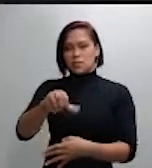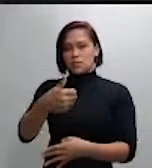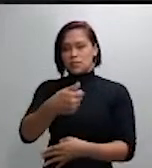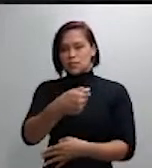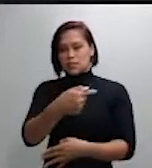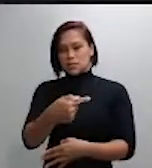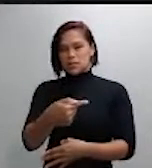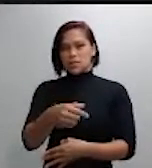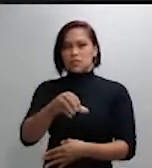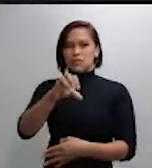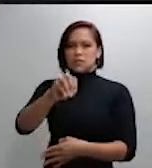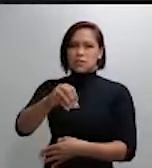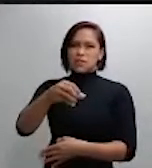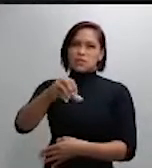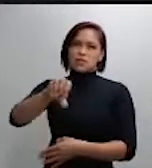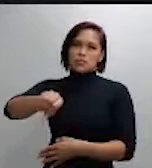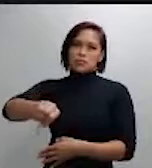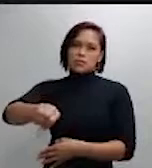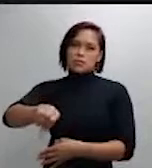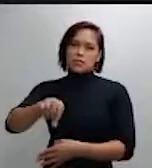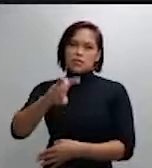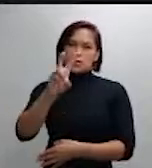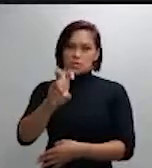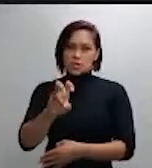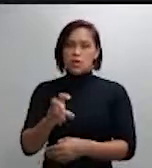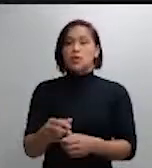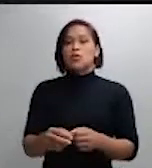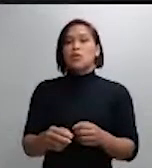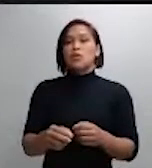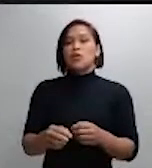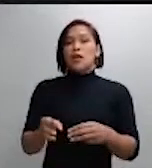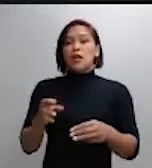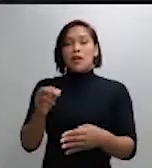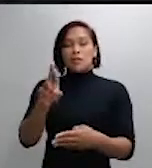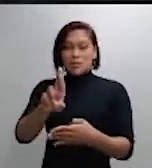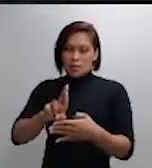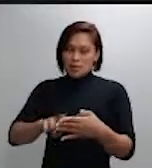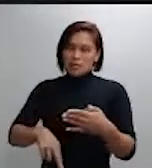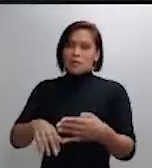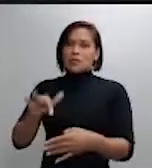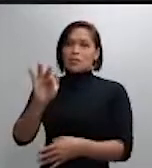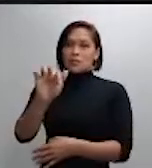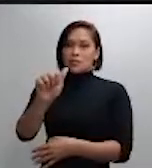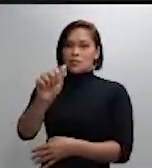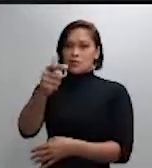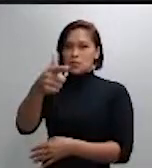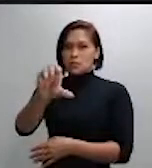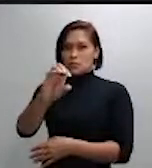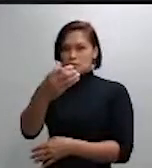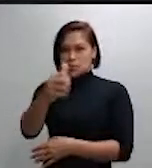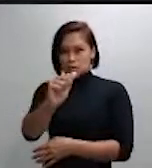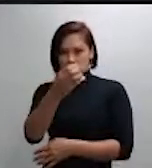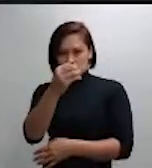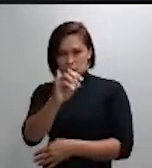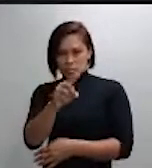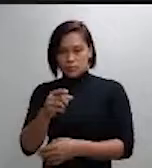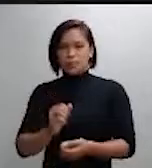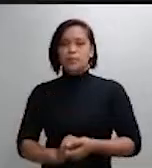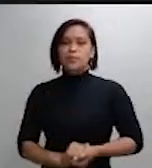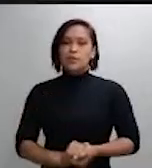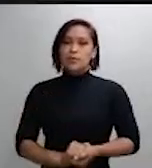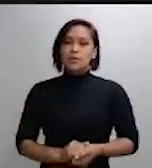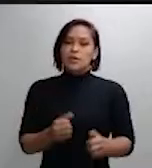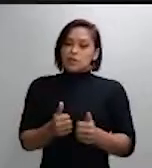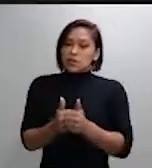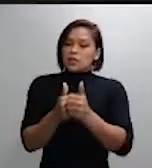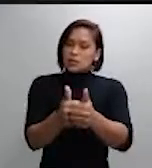1797-095, da relatoria do ministro Francisco Falcão, acompanhado à época pelos ministros Herman Benjamin,